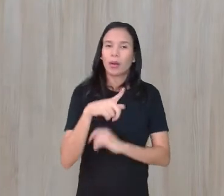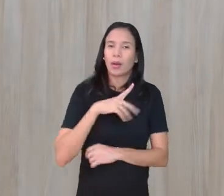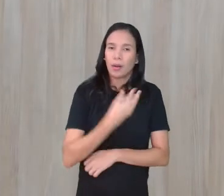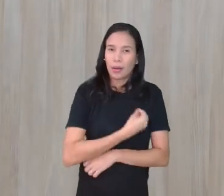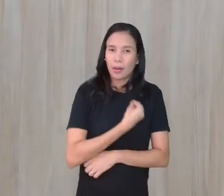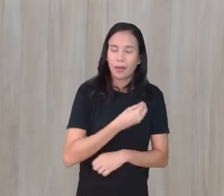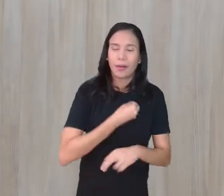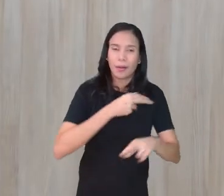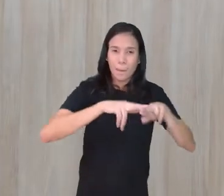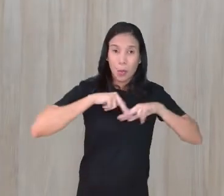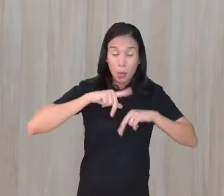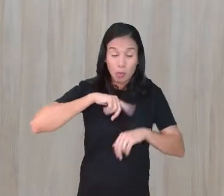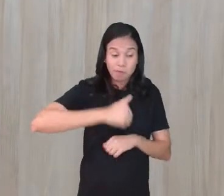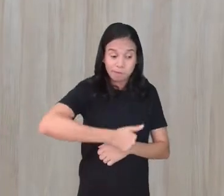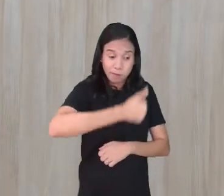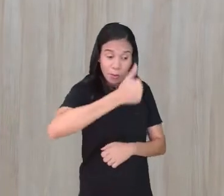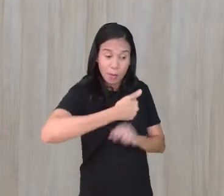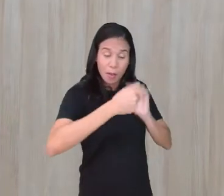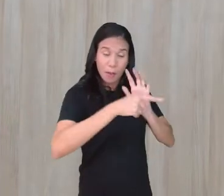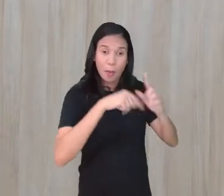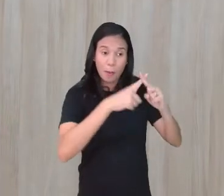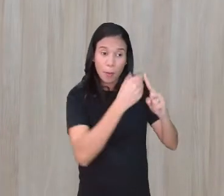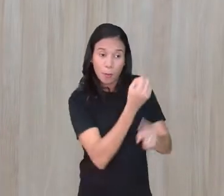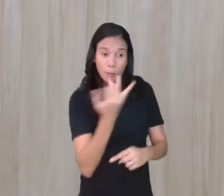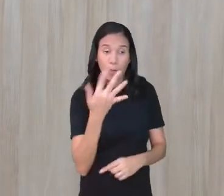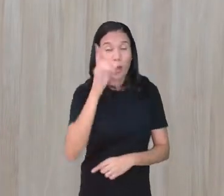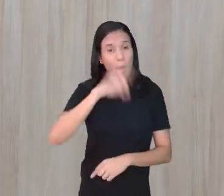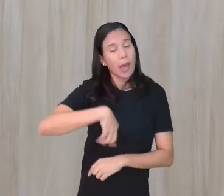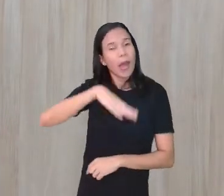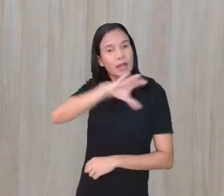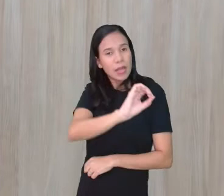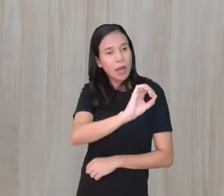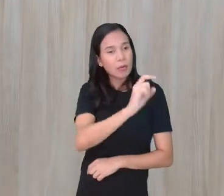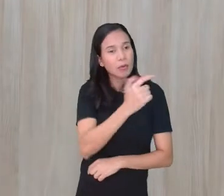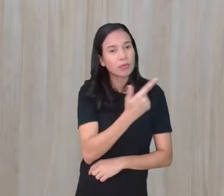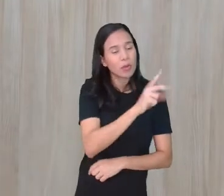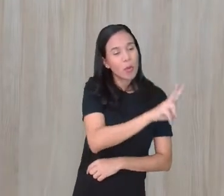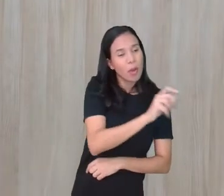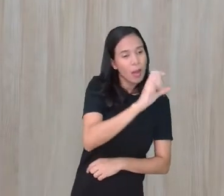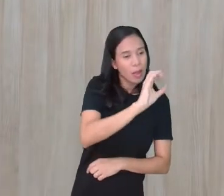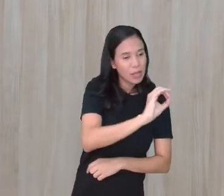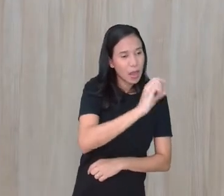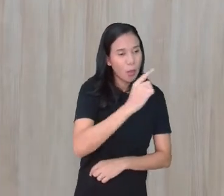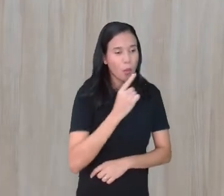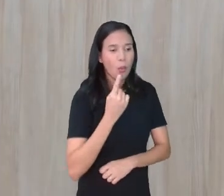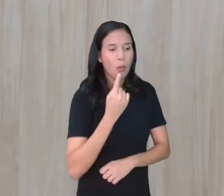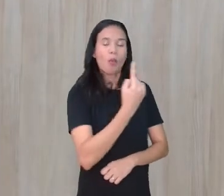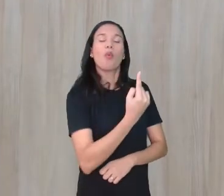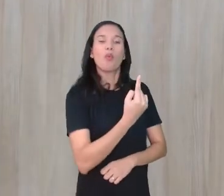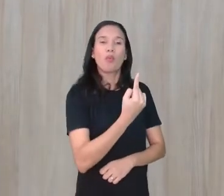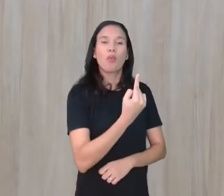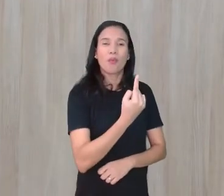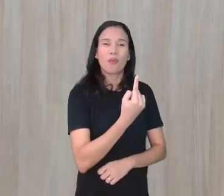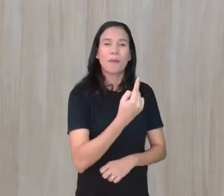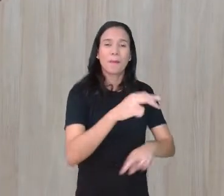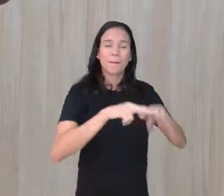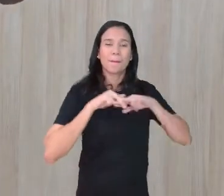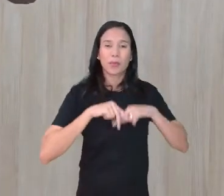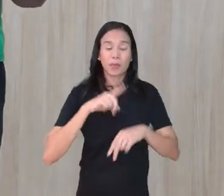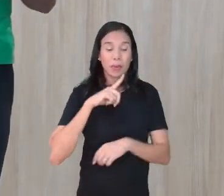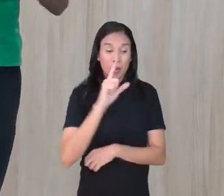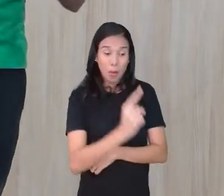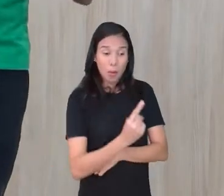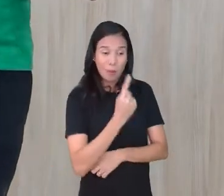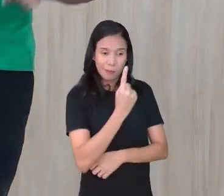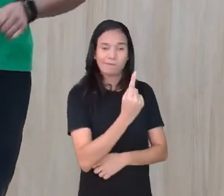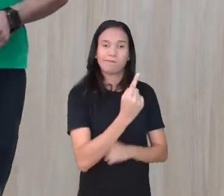primeiro elemento do múltiplo vai ser zero e o segundo vai ser ele mesmo. Daí, a partir desse segundo número, a